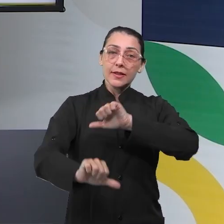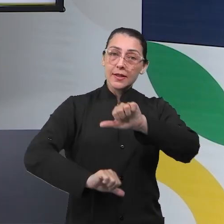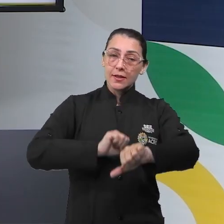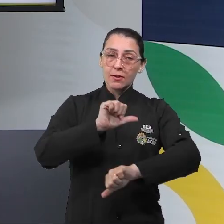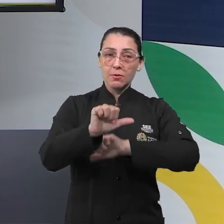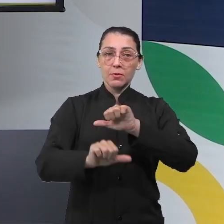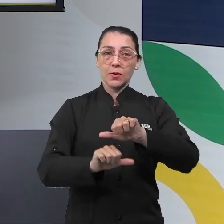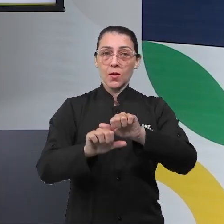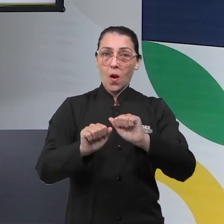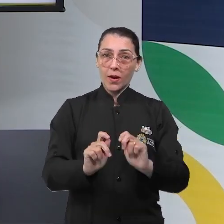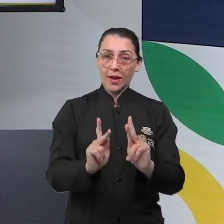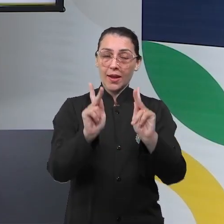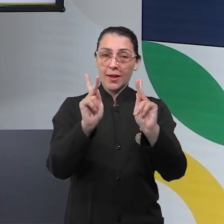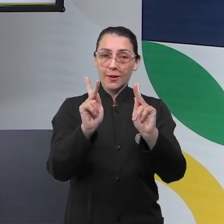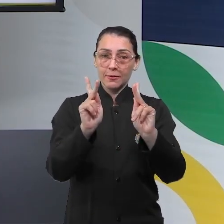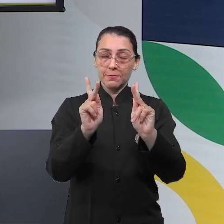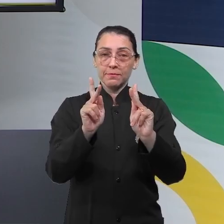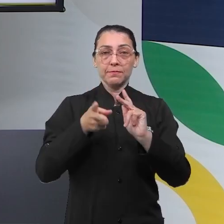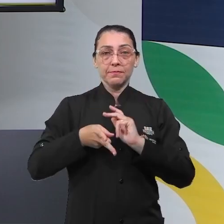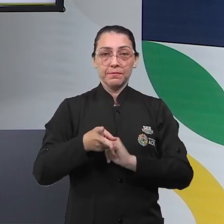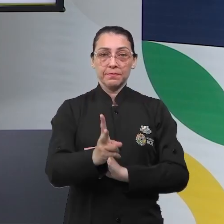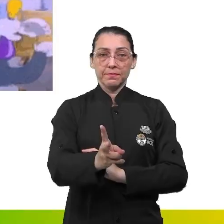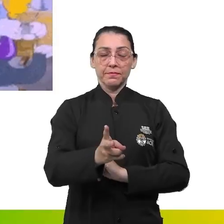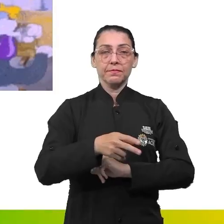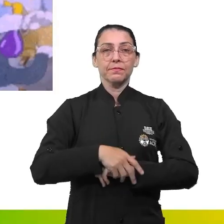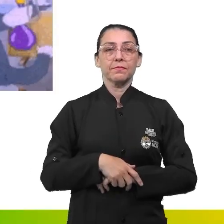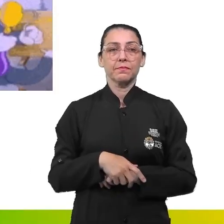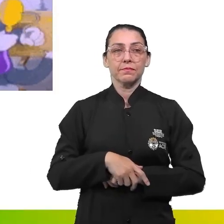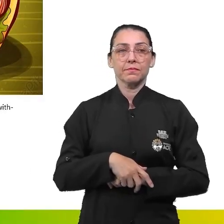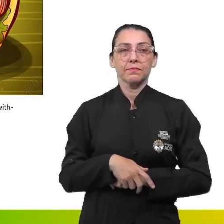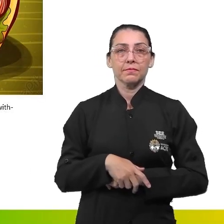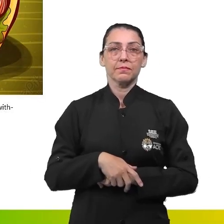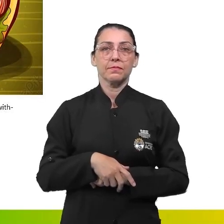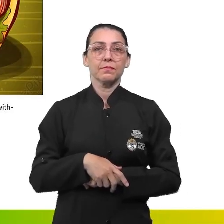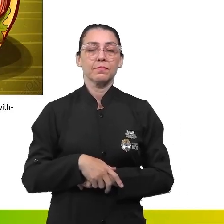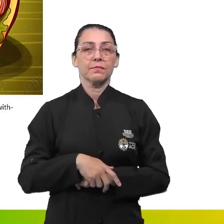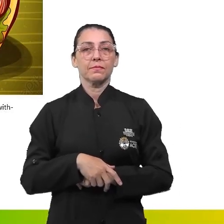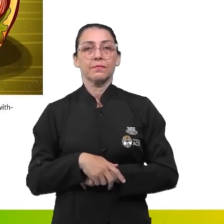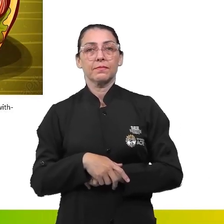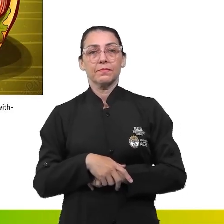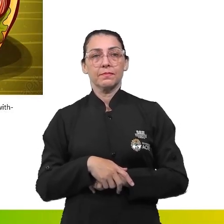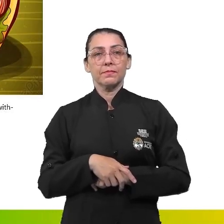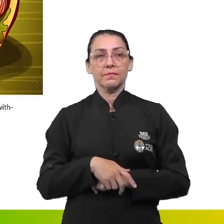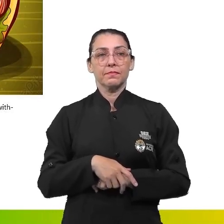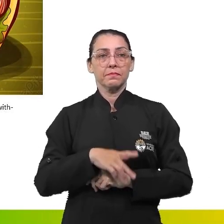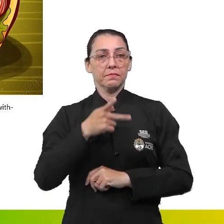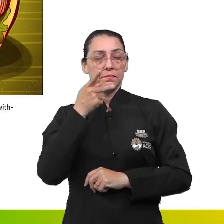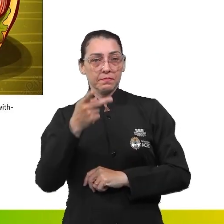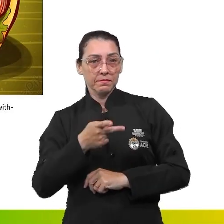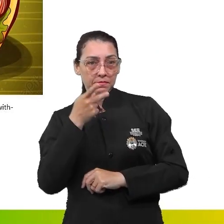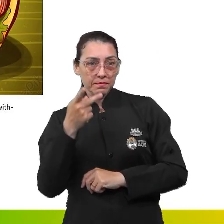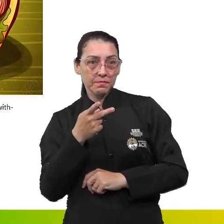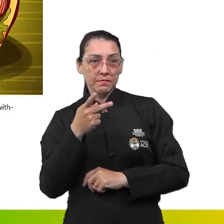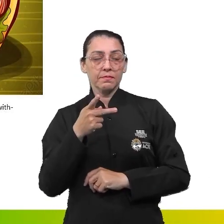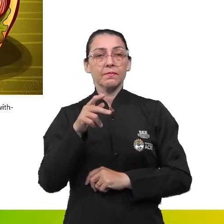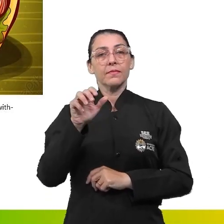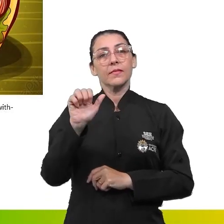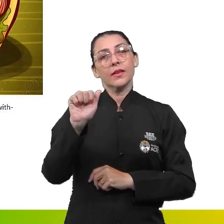transformando. Entendido? Vamos continuar aqui a nossa aula falando sobre